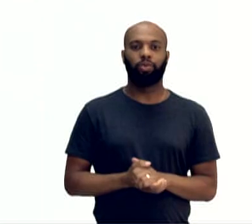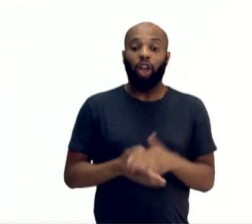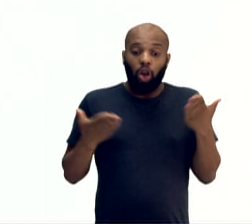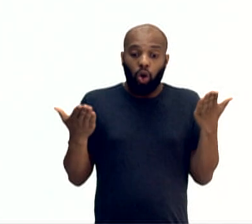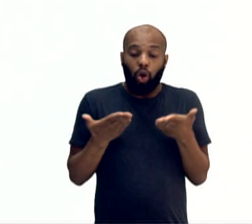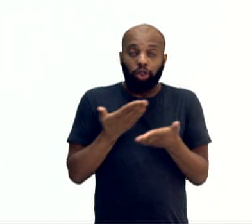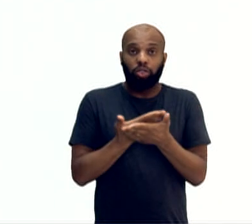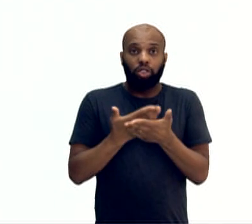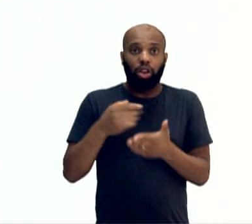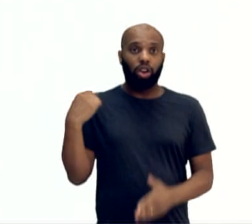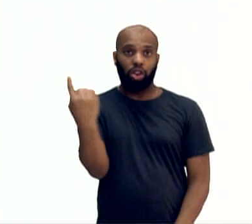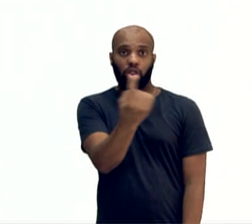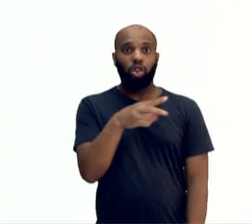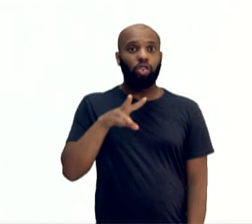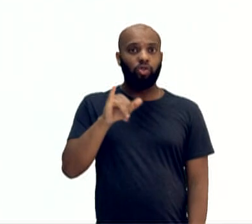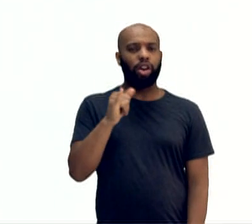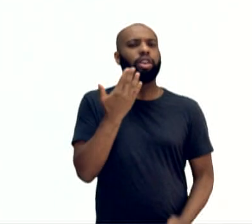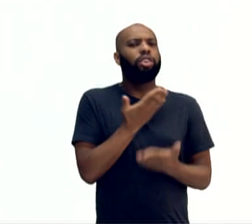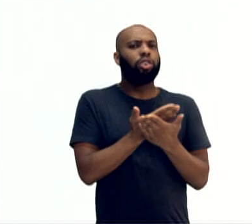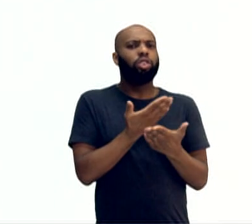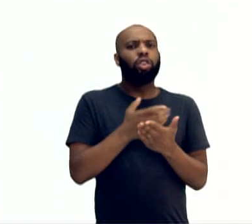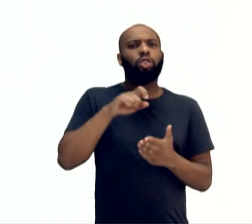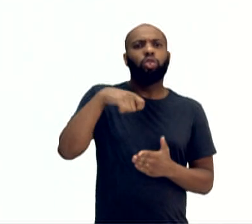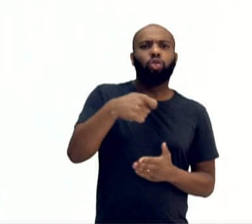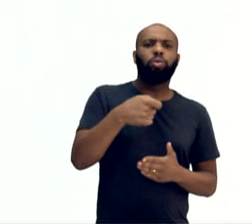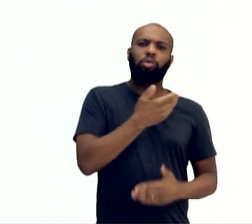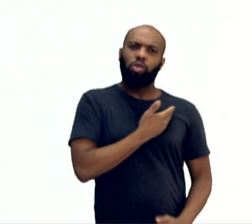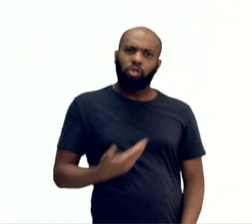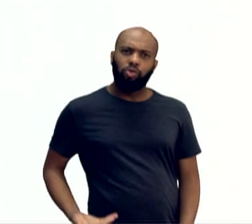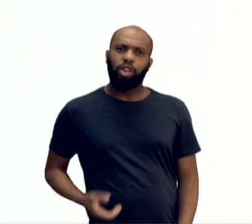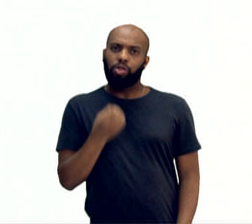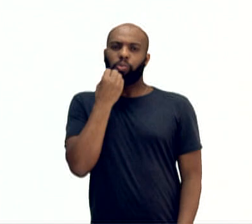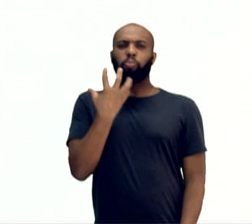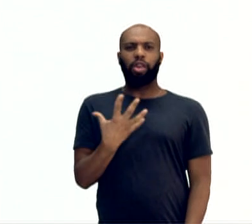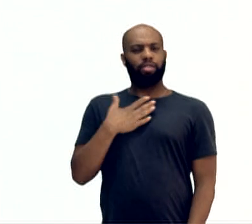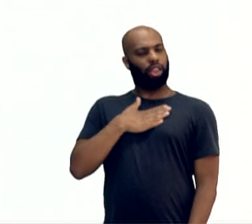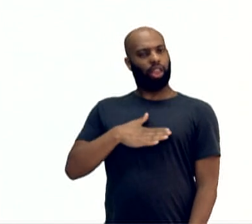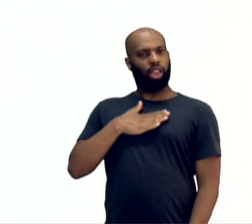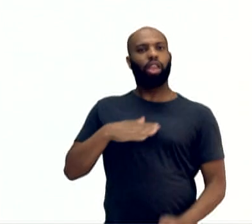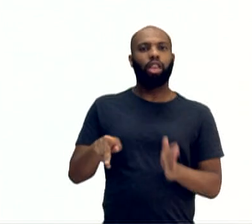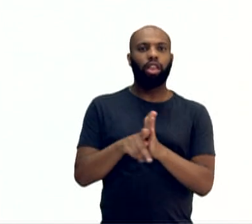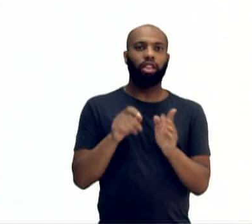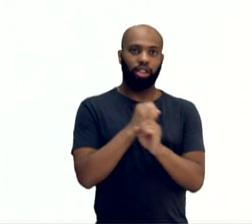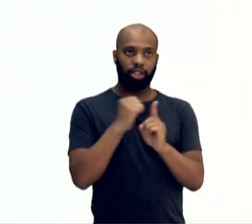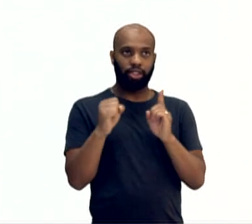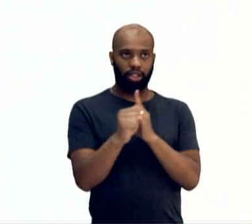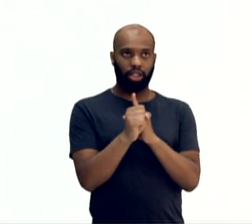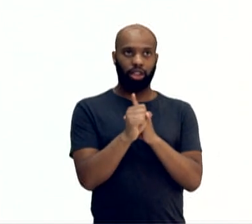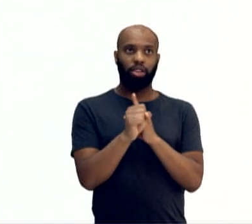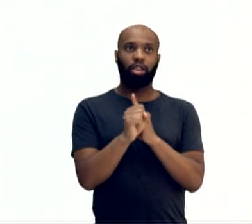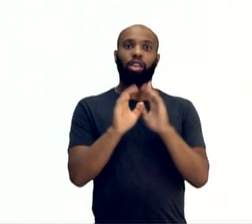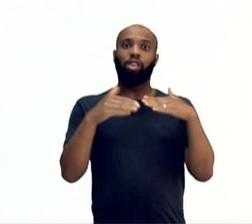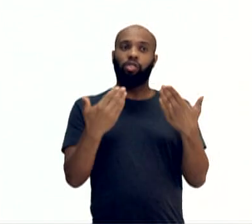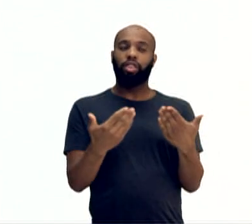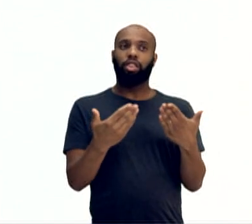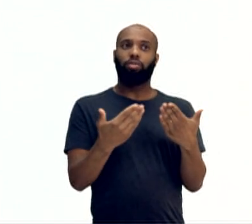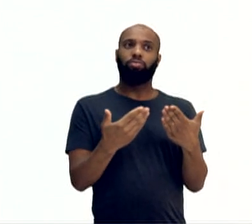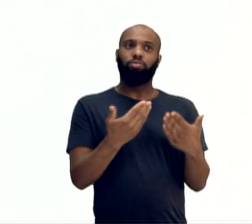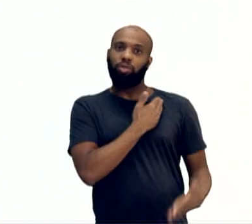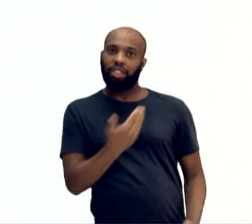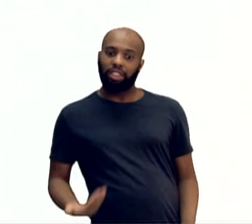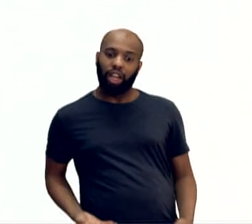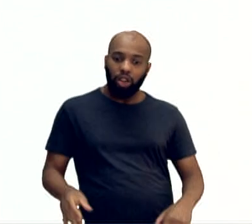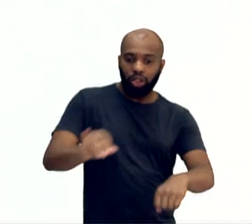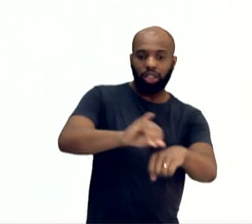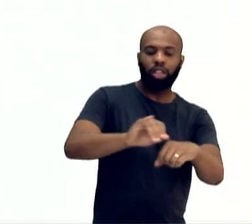Nesta aula aprenderemos sobre o Estado do Bem-Estar Social, no qual o aparelho estatal é o centro da promoção do bem-estar